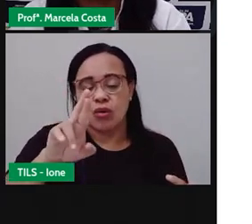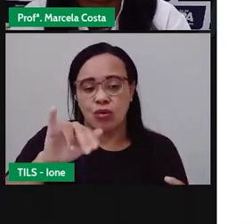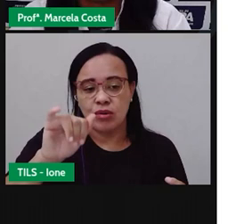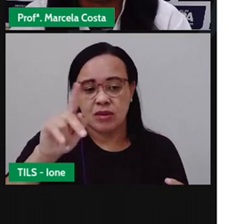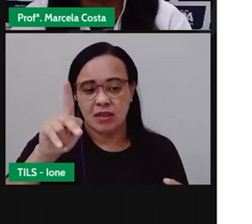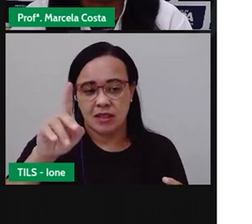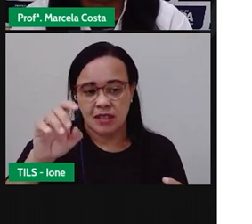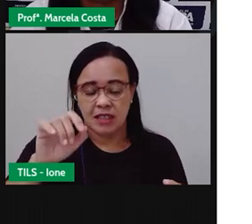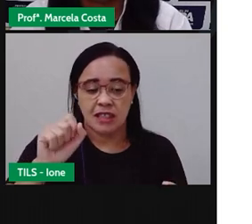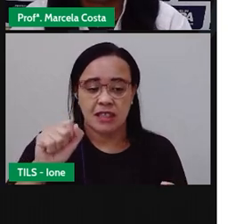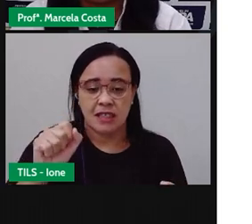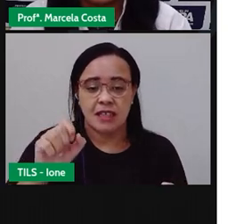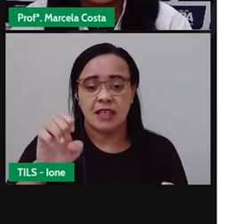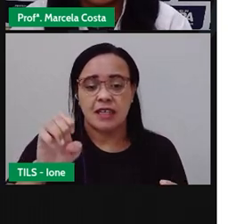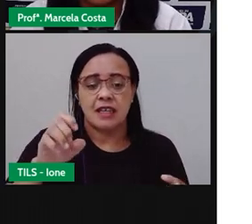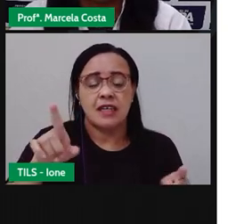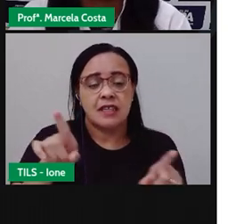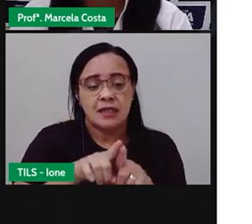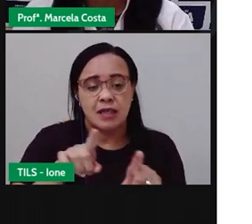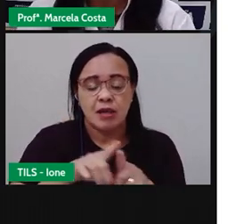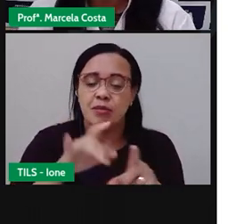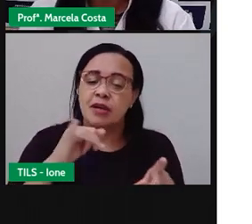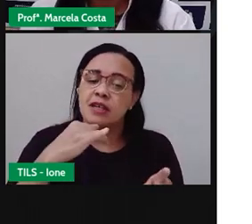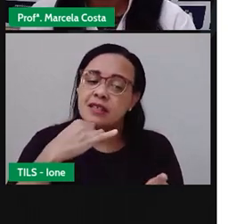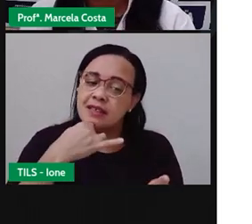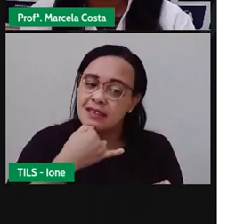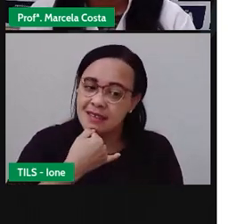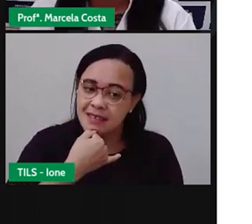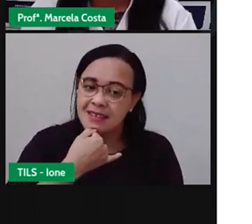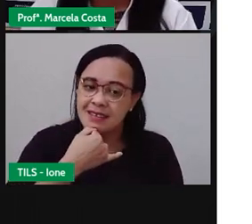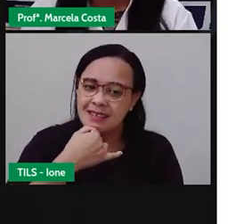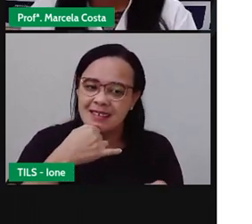uma expressão aqui de triste